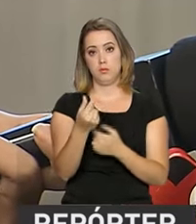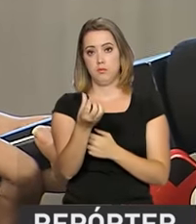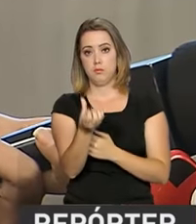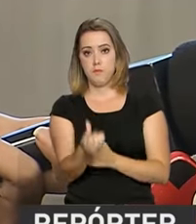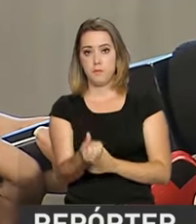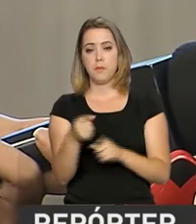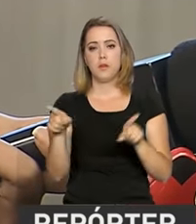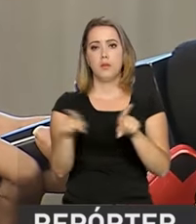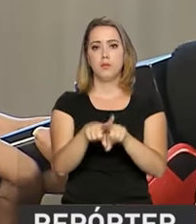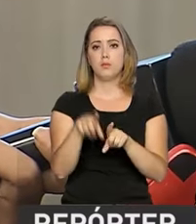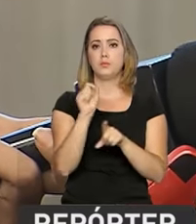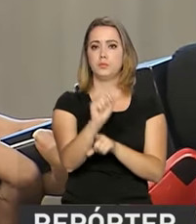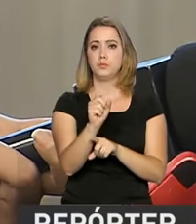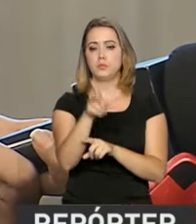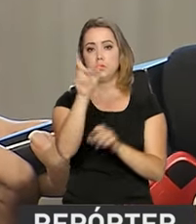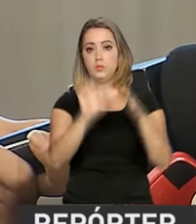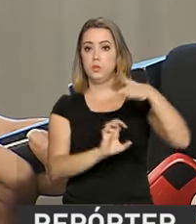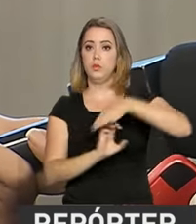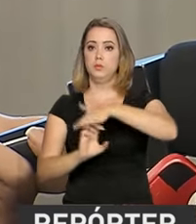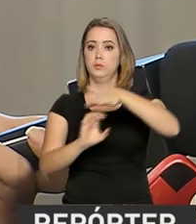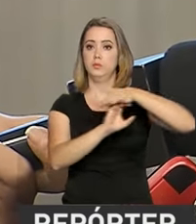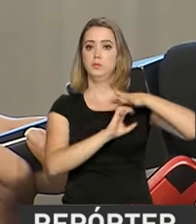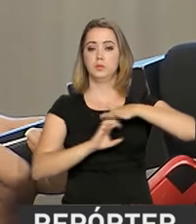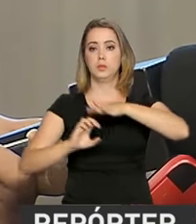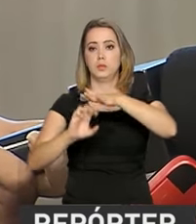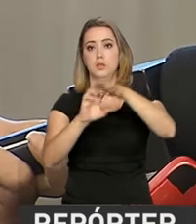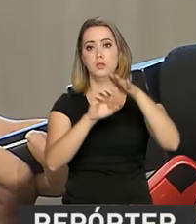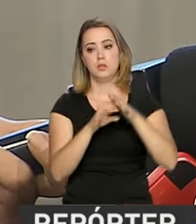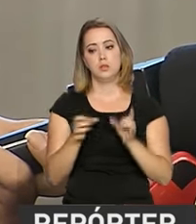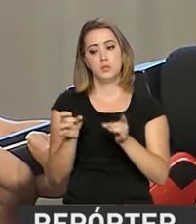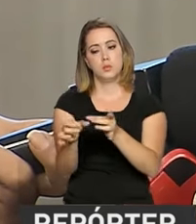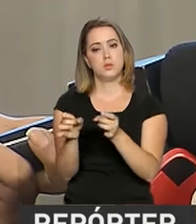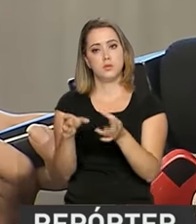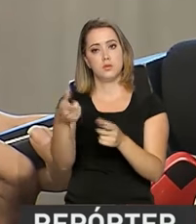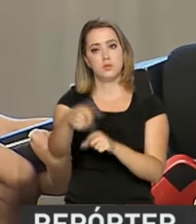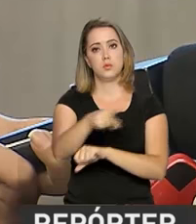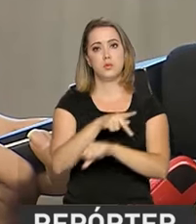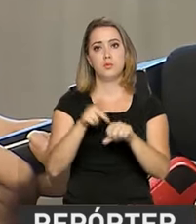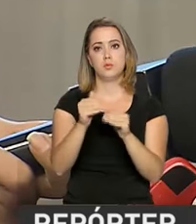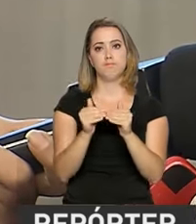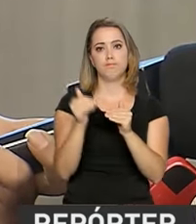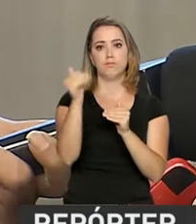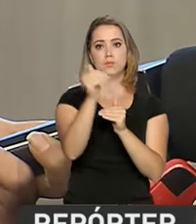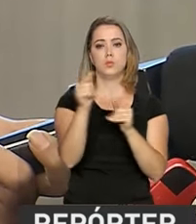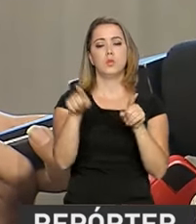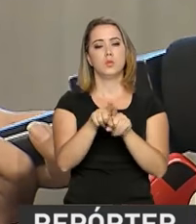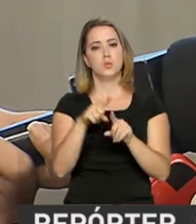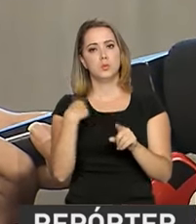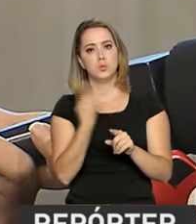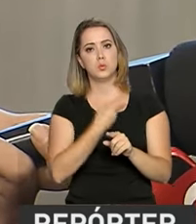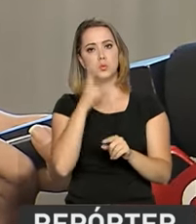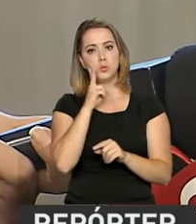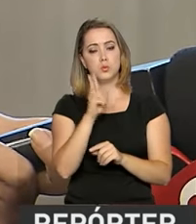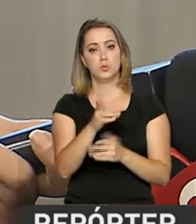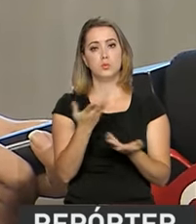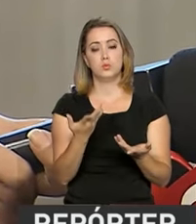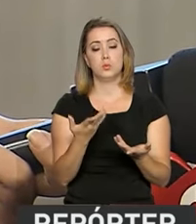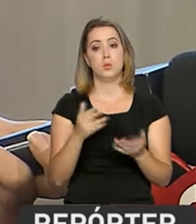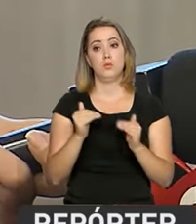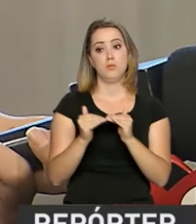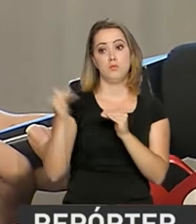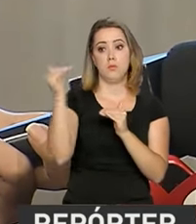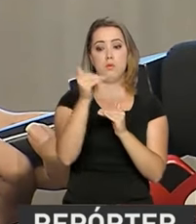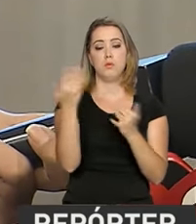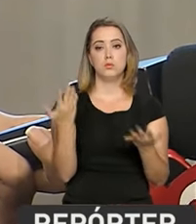aumento do número de exportadores brasileiros ano passado de 2016 nos indica um aumento do crescimento de exportações e do